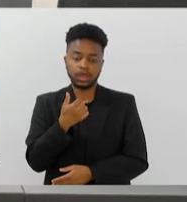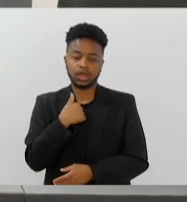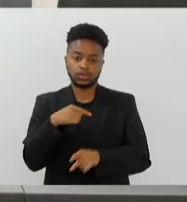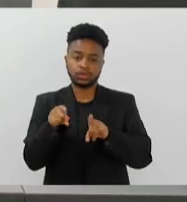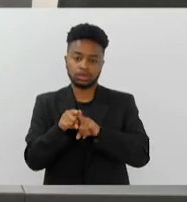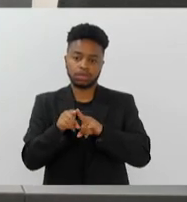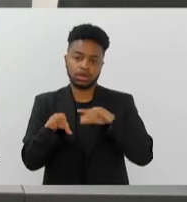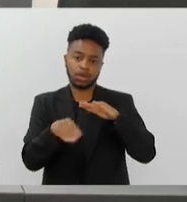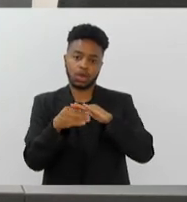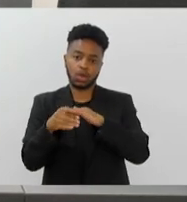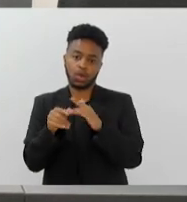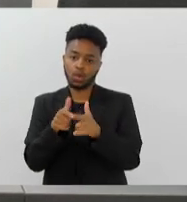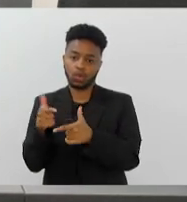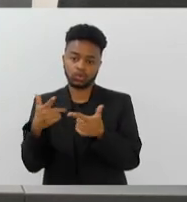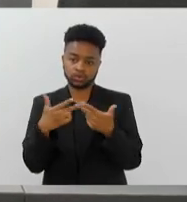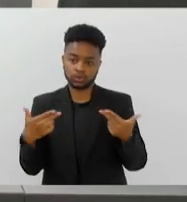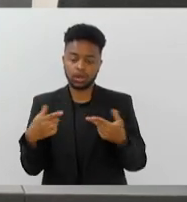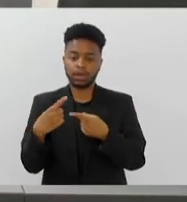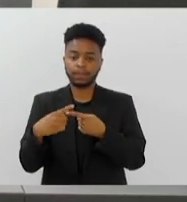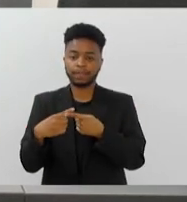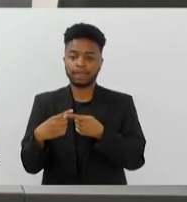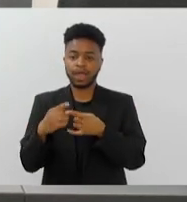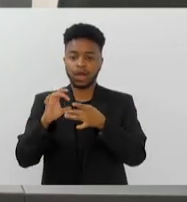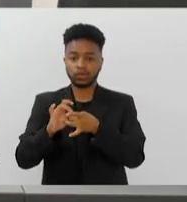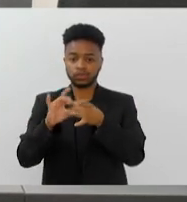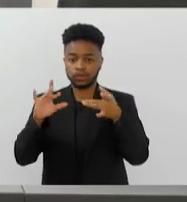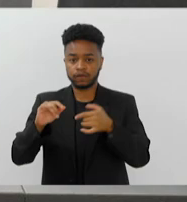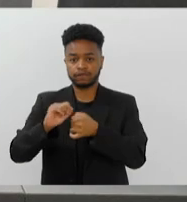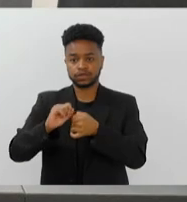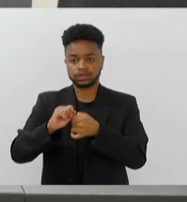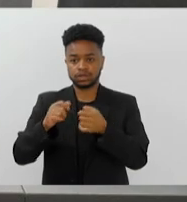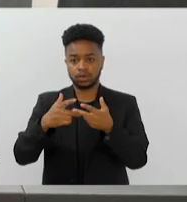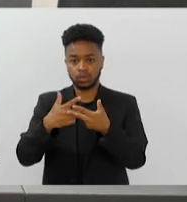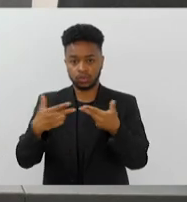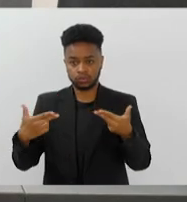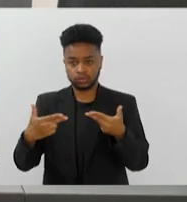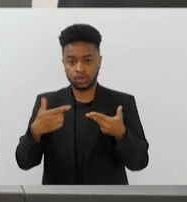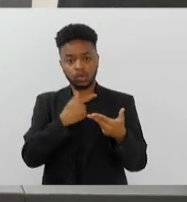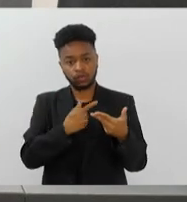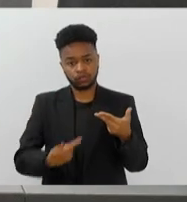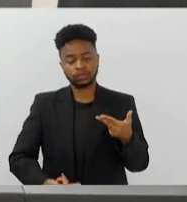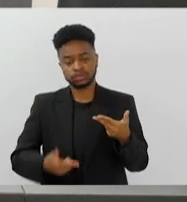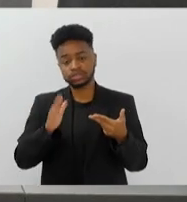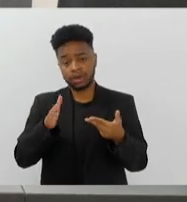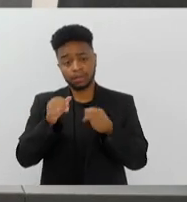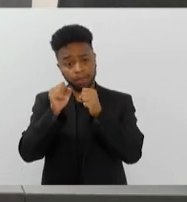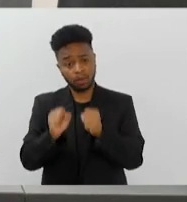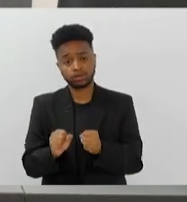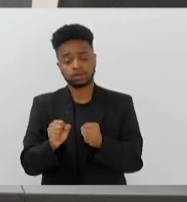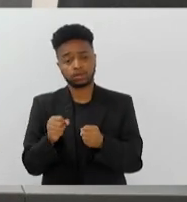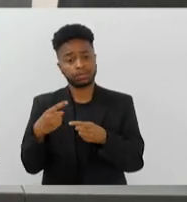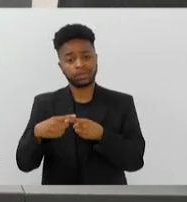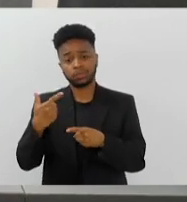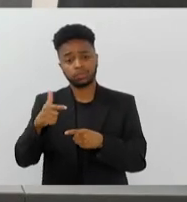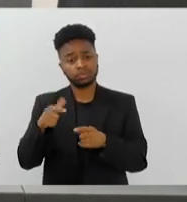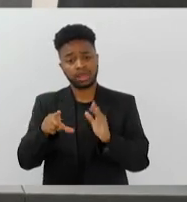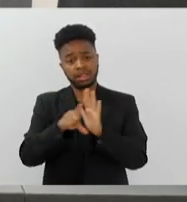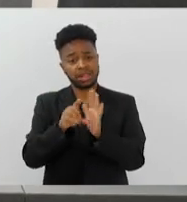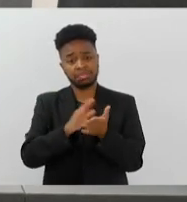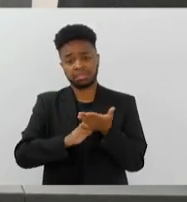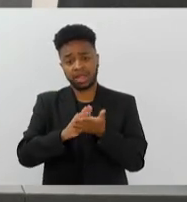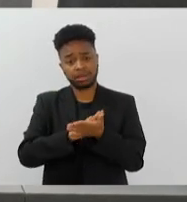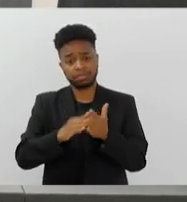mais alguns. Ele está autorizando a fazer algo que o governador já pode fazer, porque não há lei proibindo o trabalho